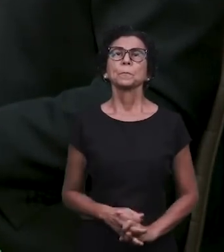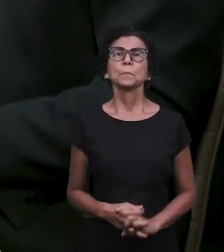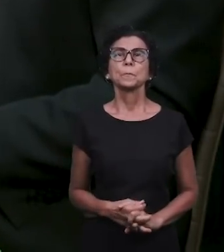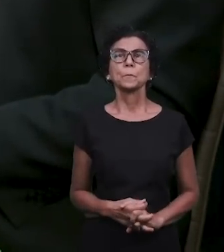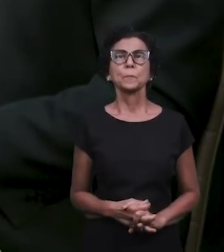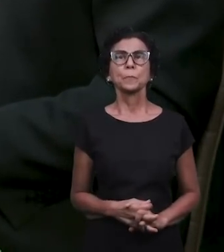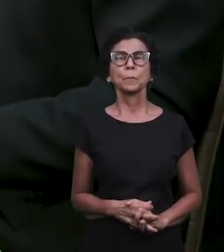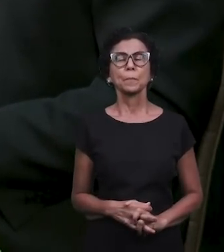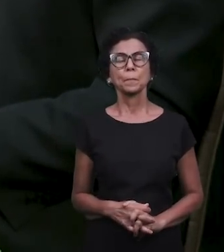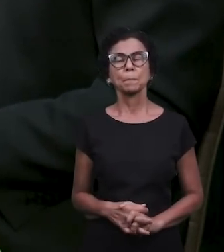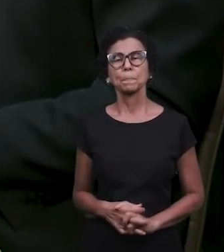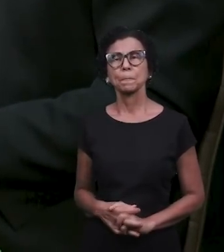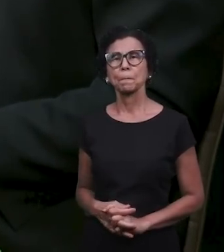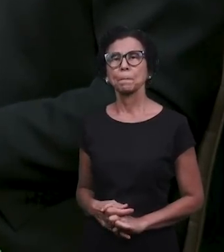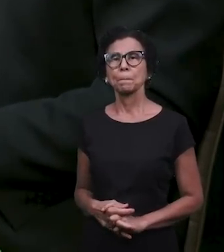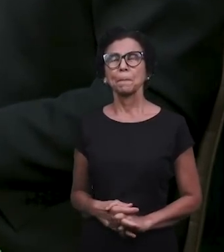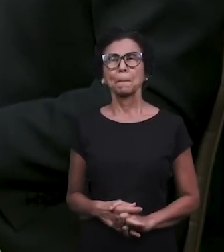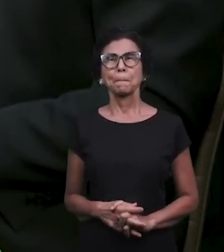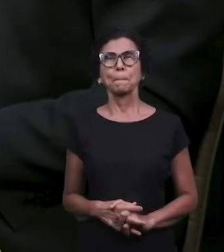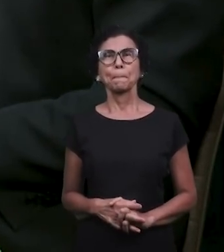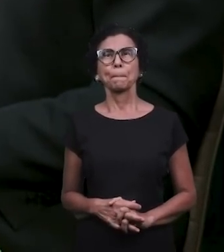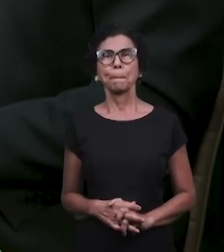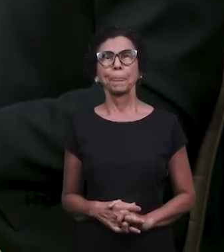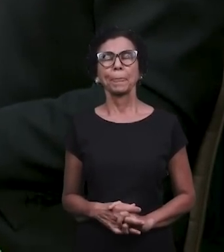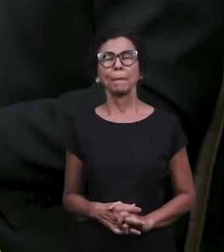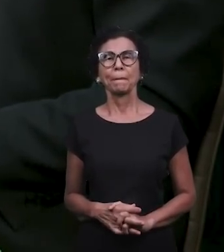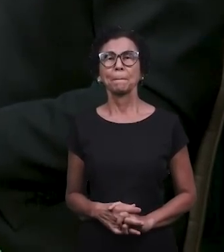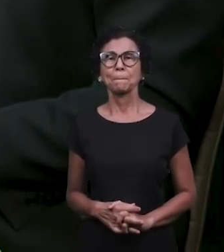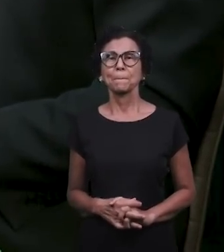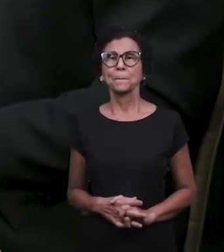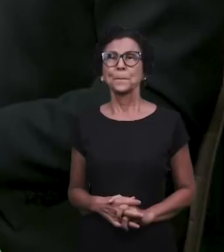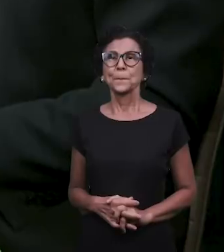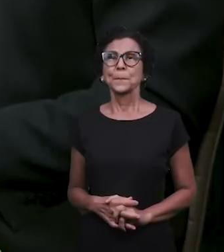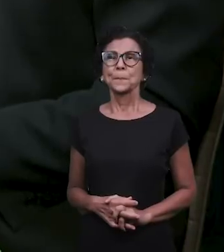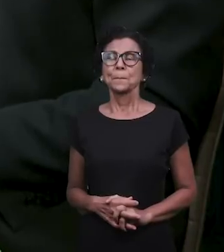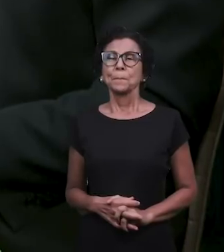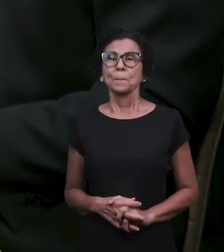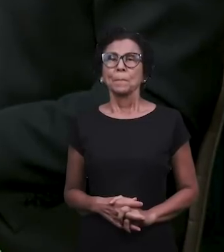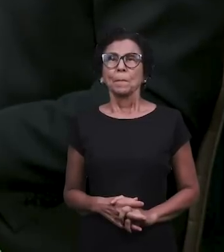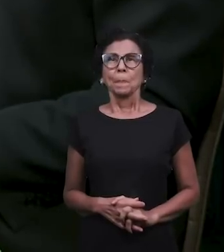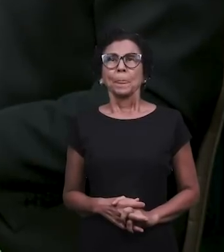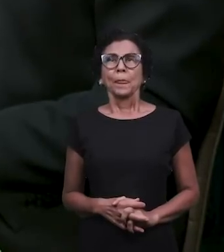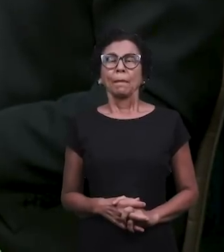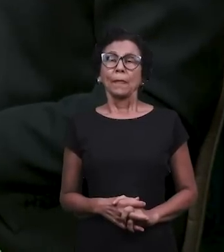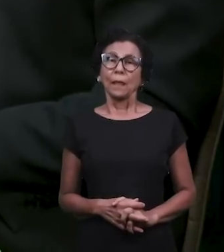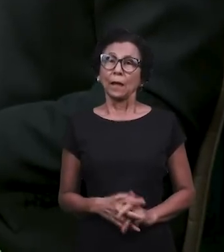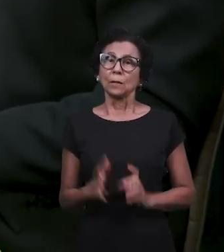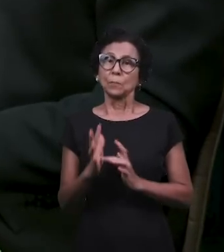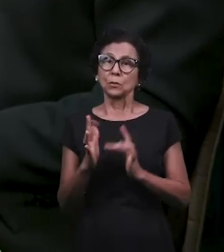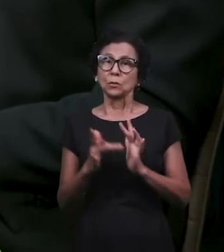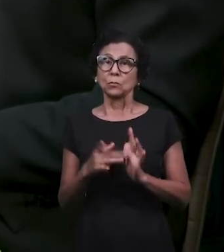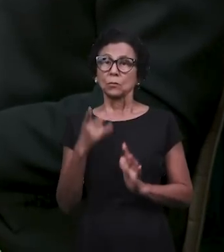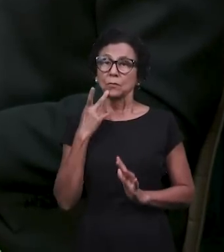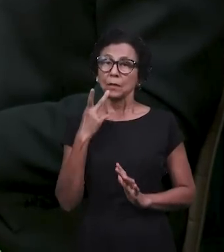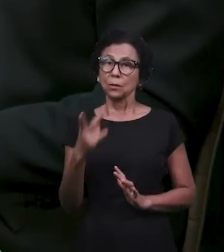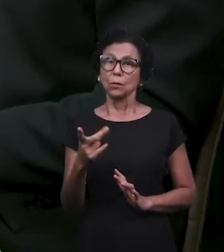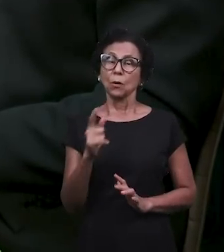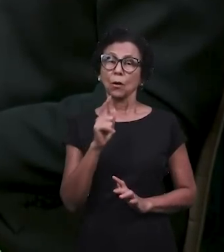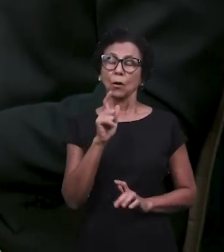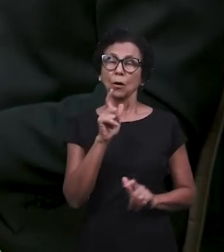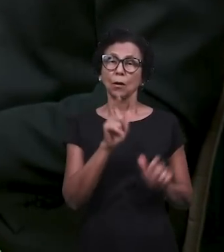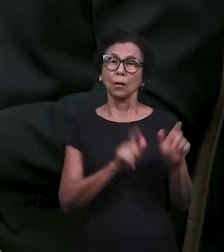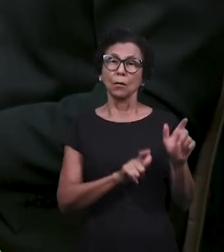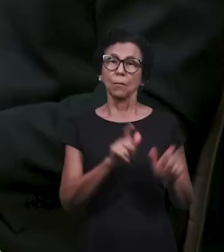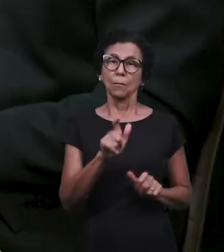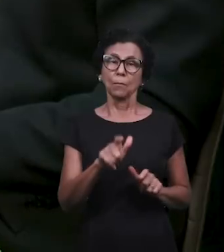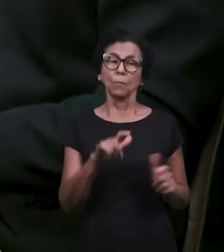promessa, não é nem promessa, mas a palavra de Jesus é: no mundo Três aflições, né? Mas tendes bom ânimo,